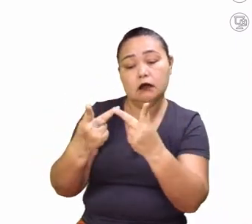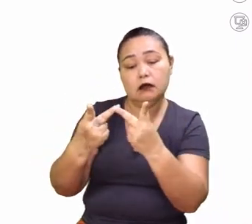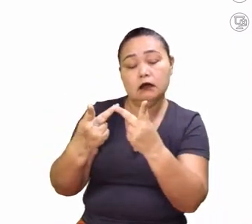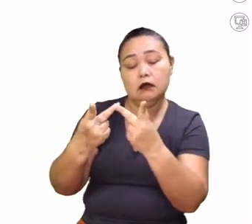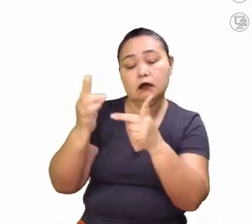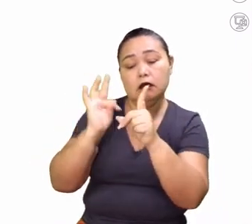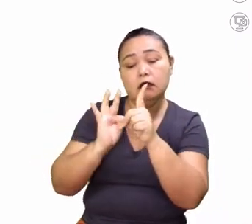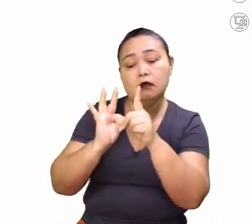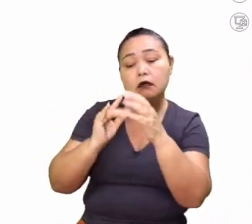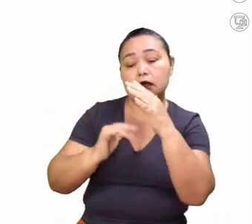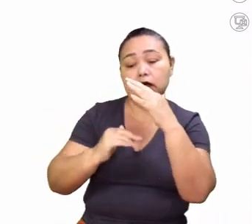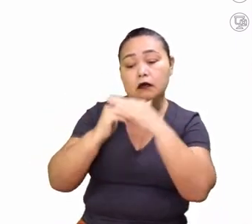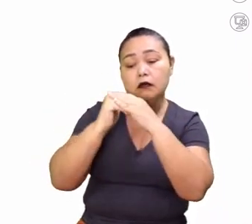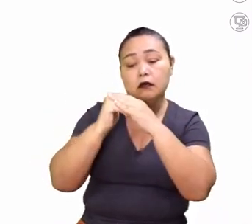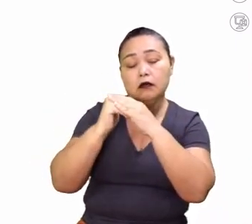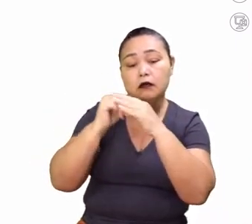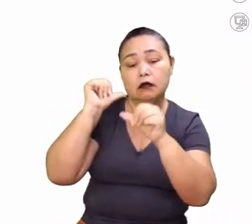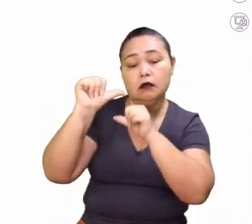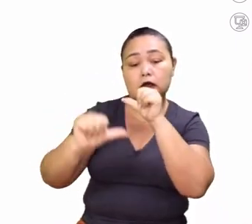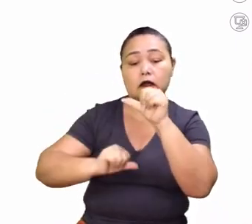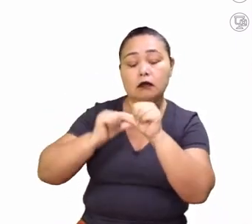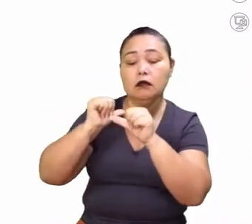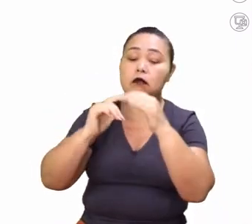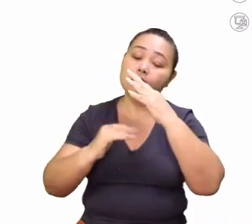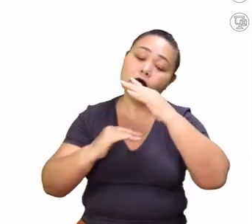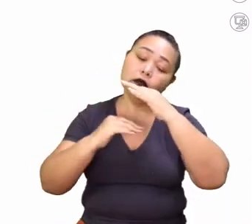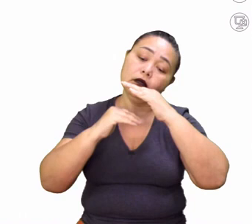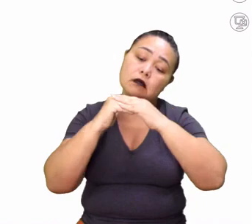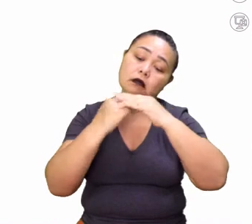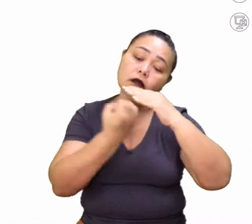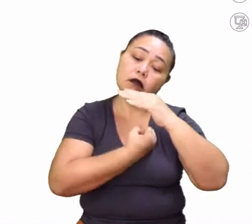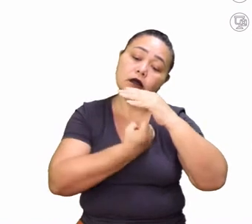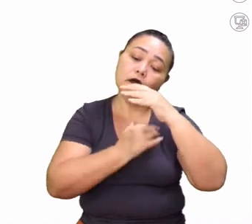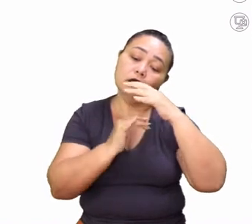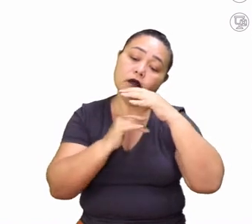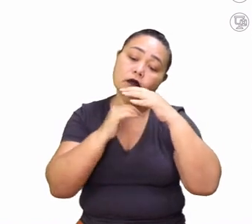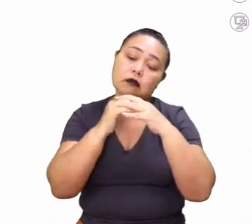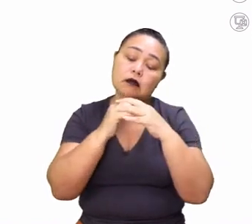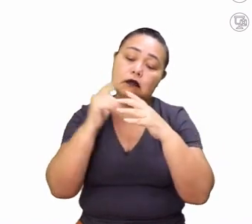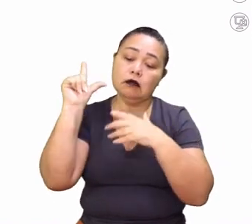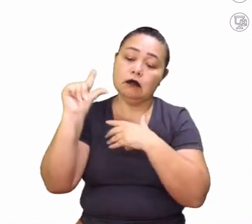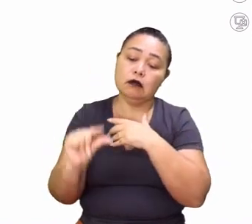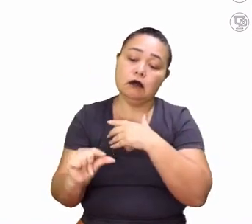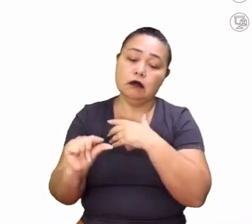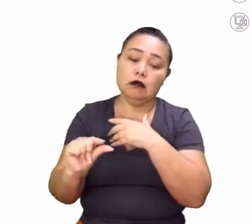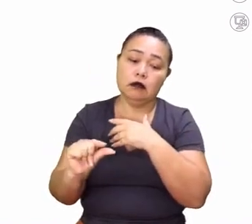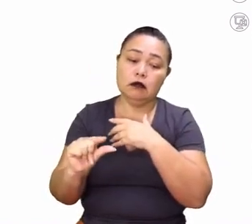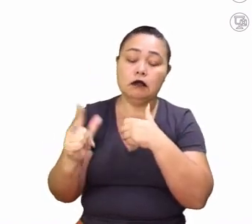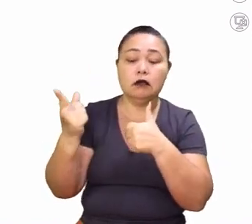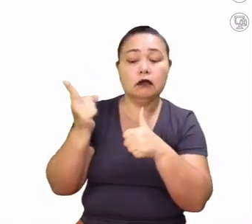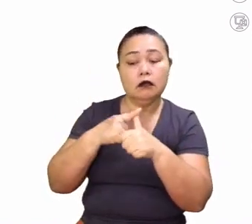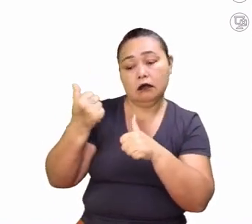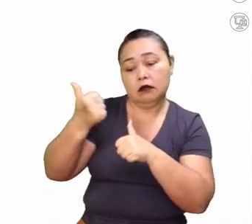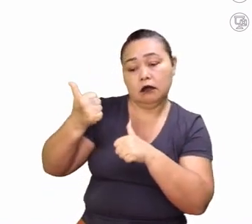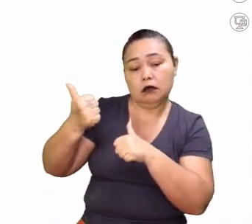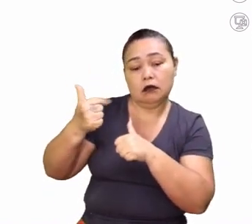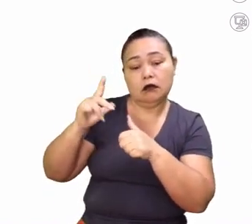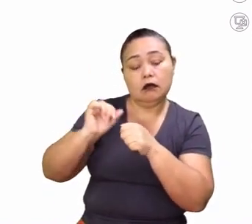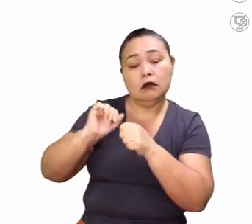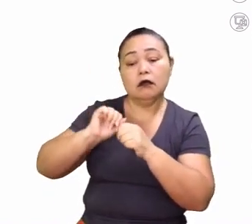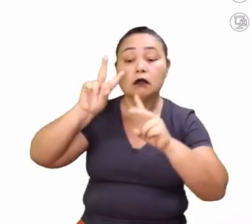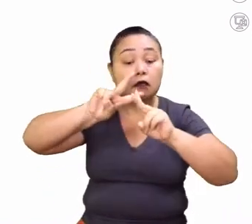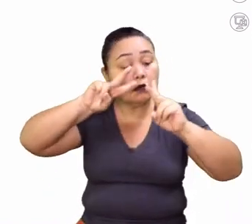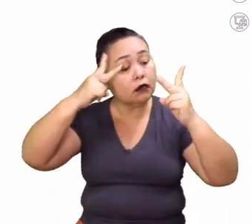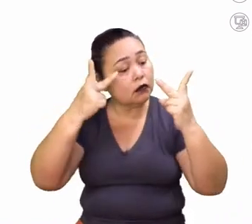aqui temos um valor aqui de pressão esse valor da pressão é menor do que o primeiro só que o